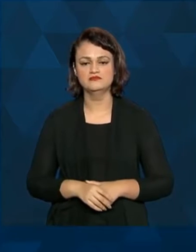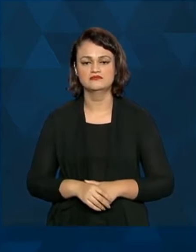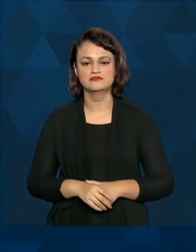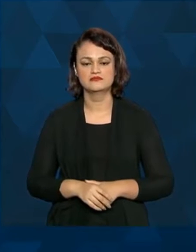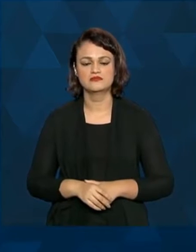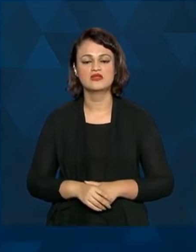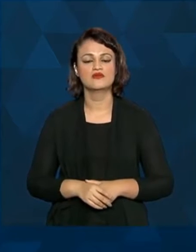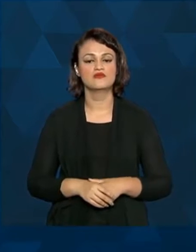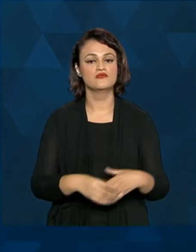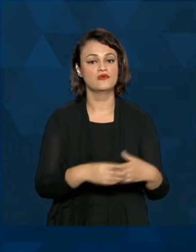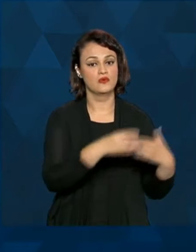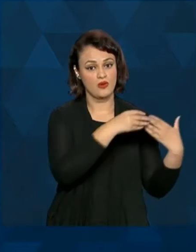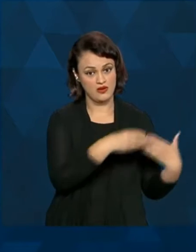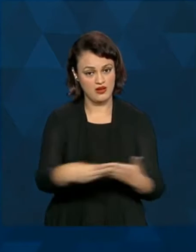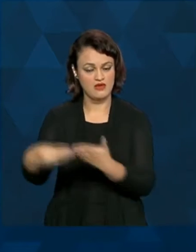Foram distribuídos